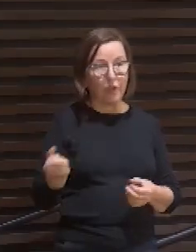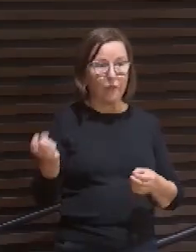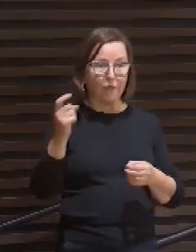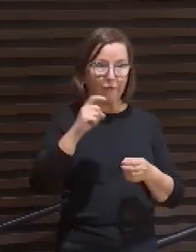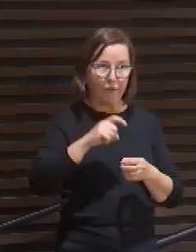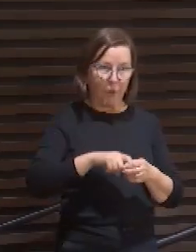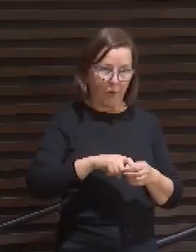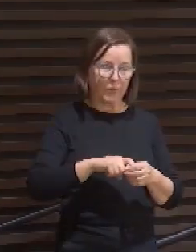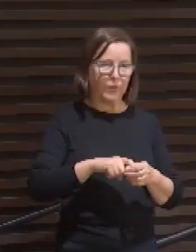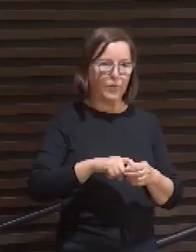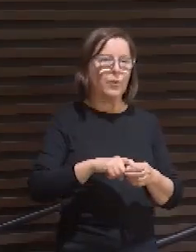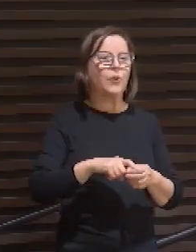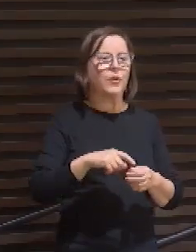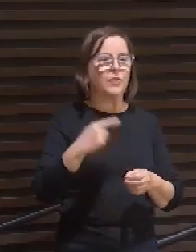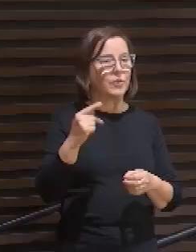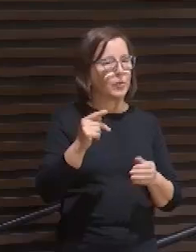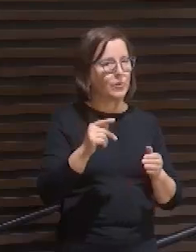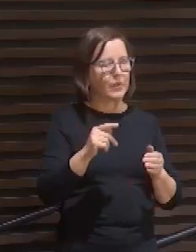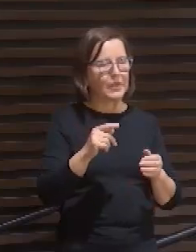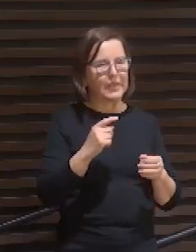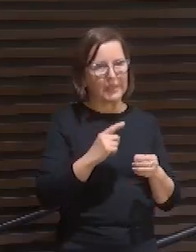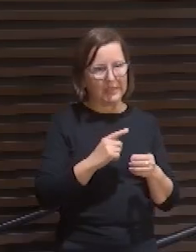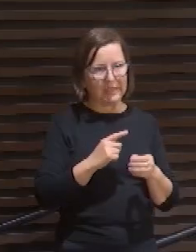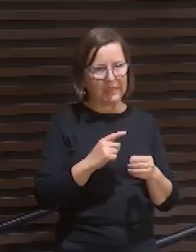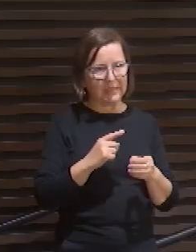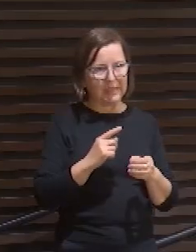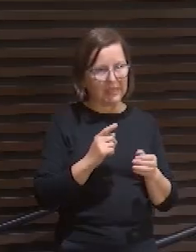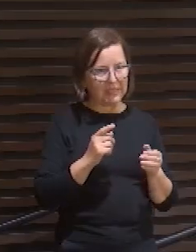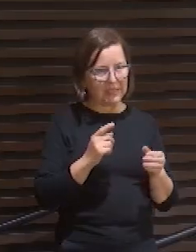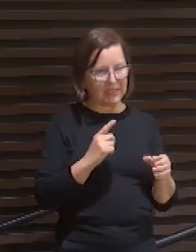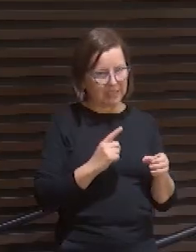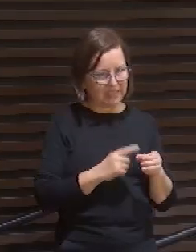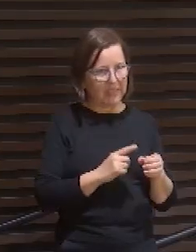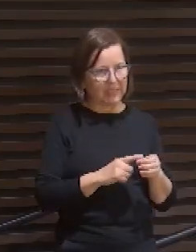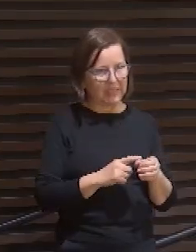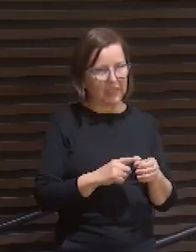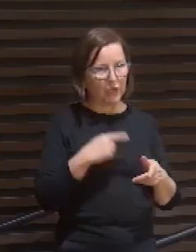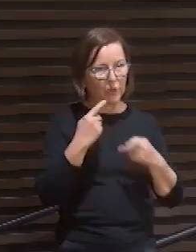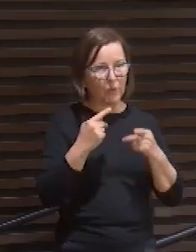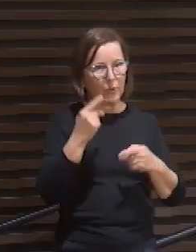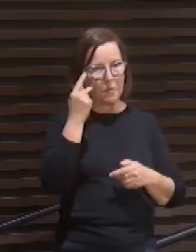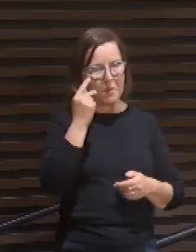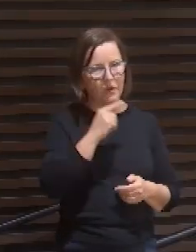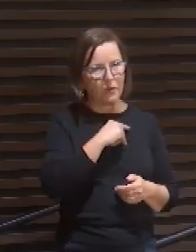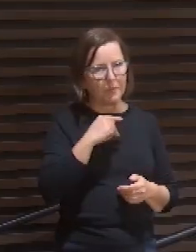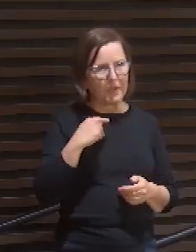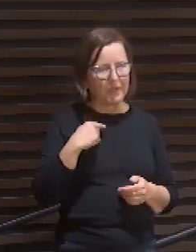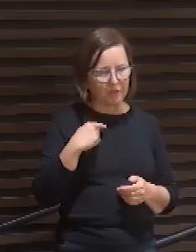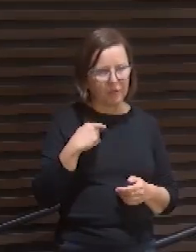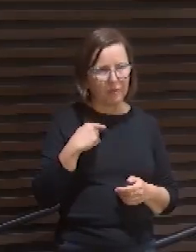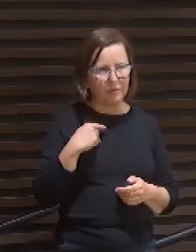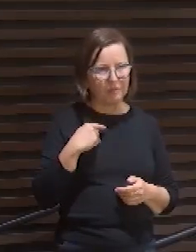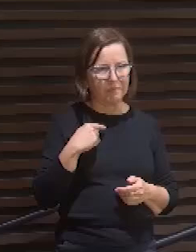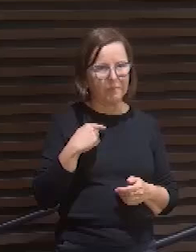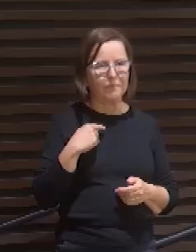o pastor orou com ele e o negócio voltou. E a coisa foi caminhando,